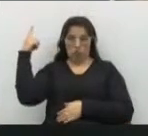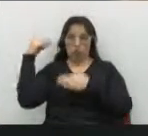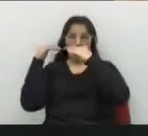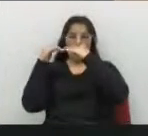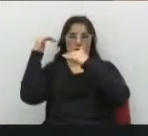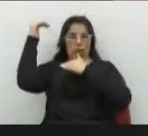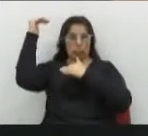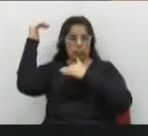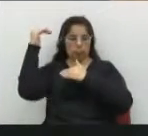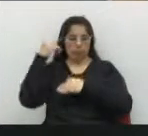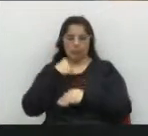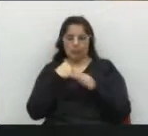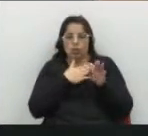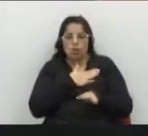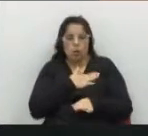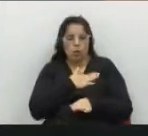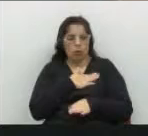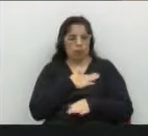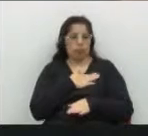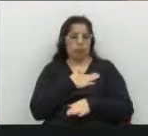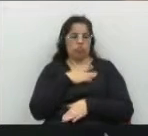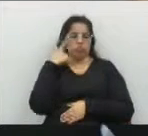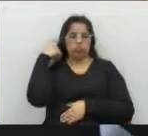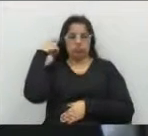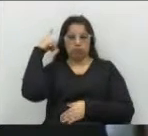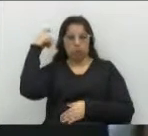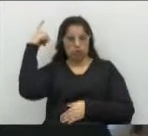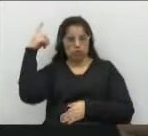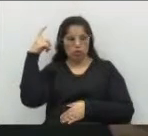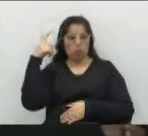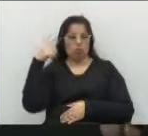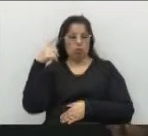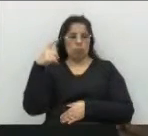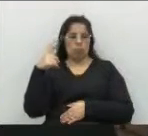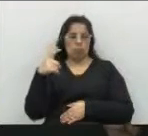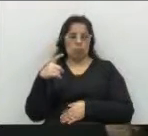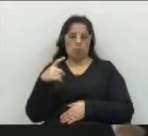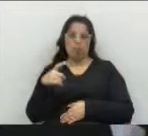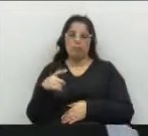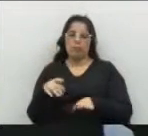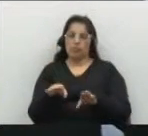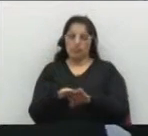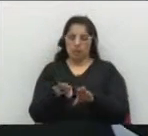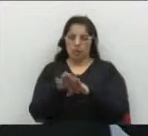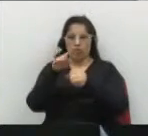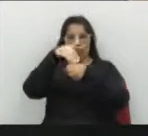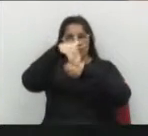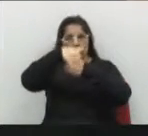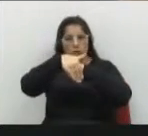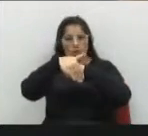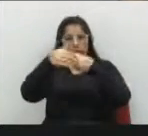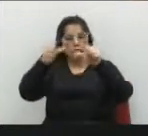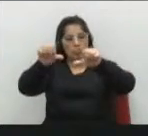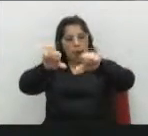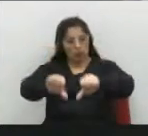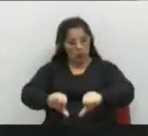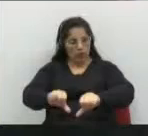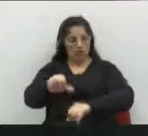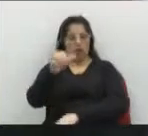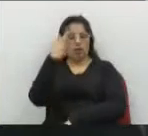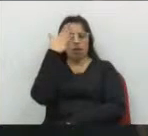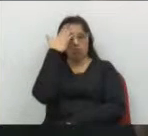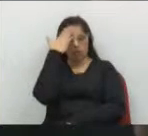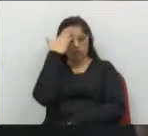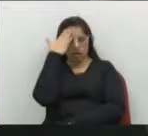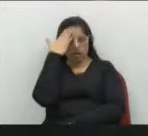a som automotivo, principalmente noturno, que a gente sabe que tem muitas pessoas